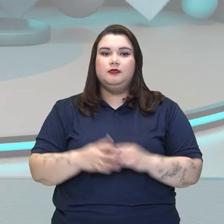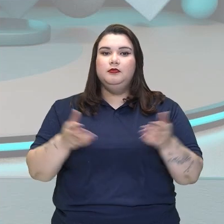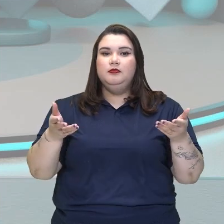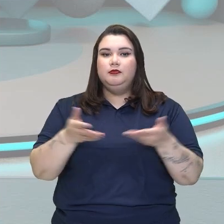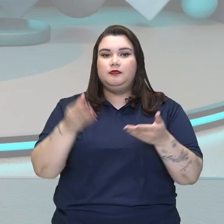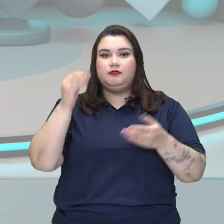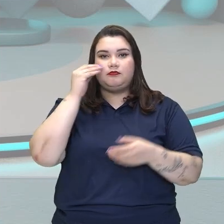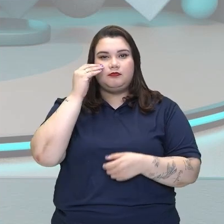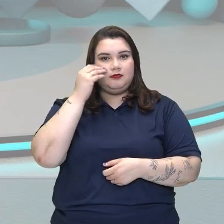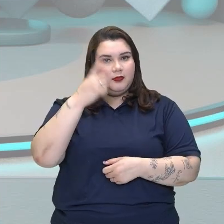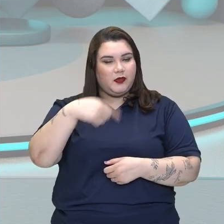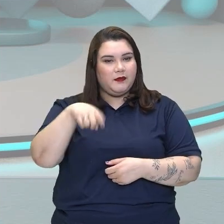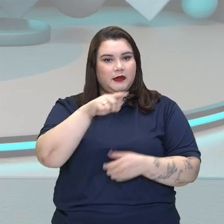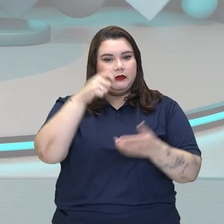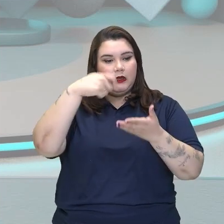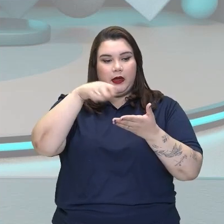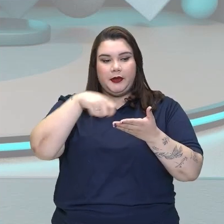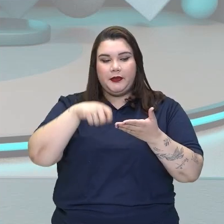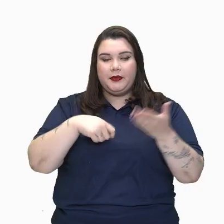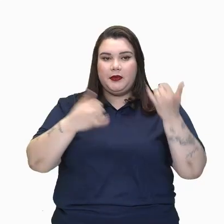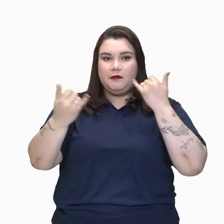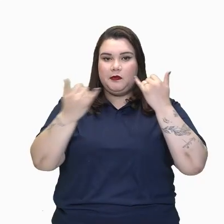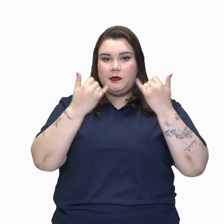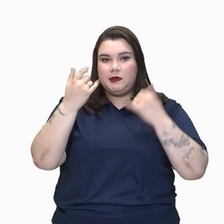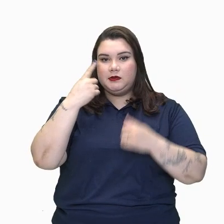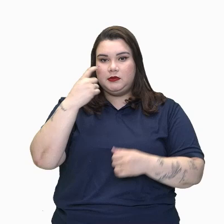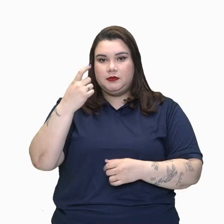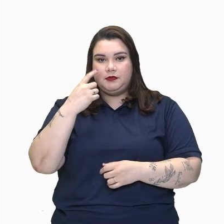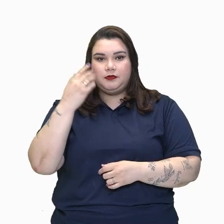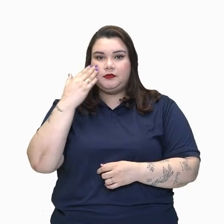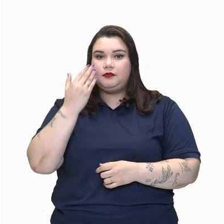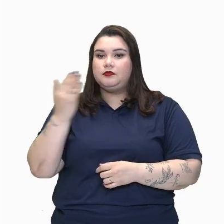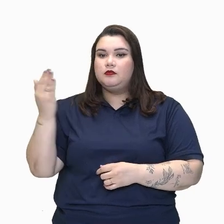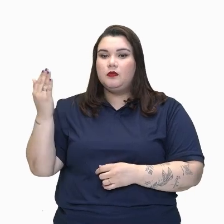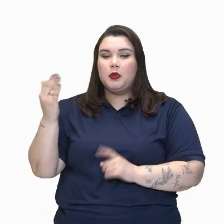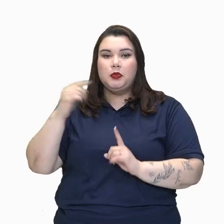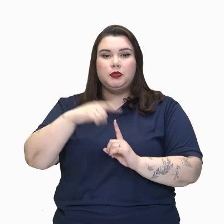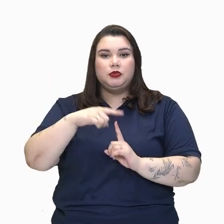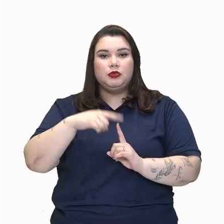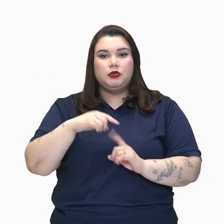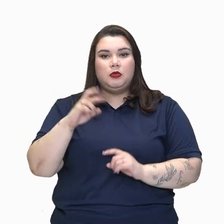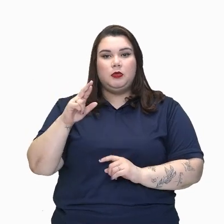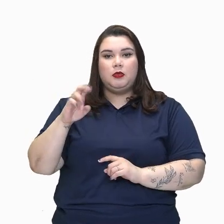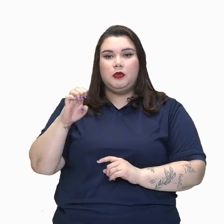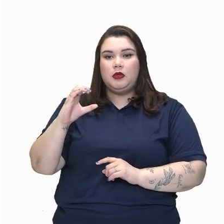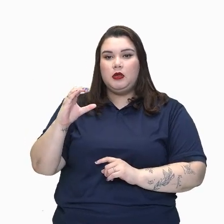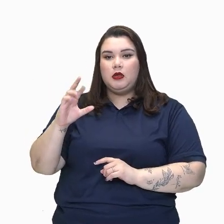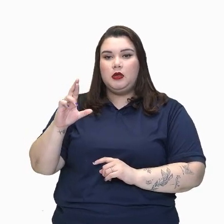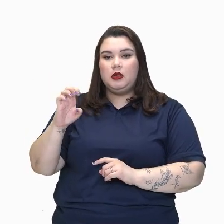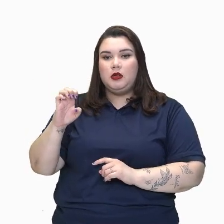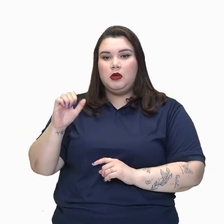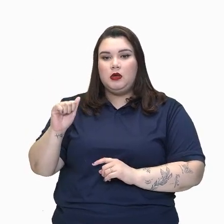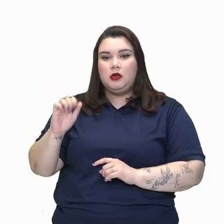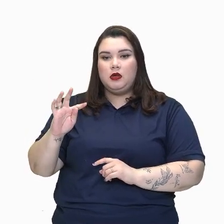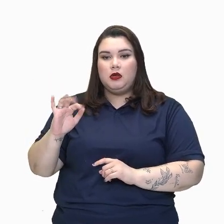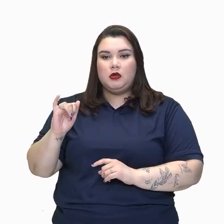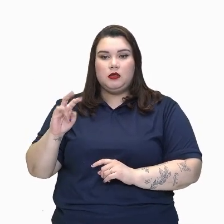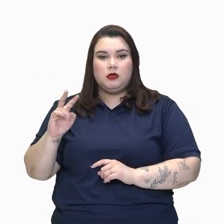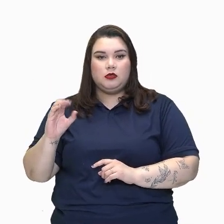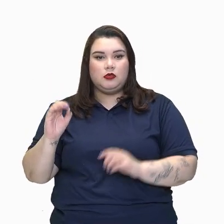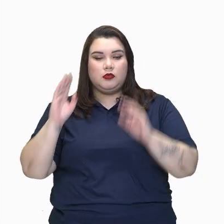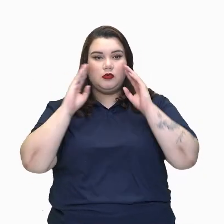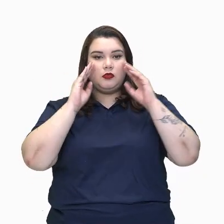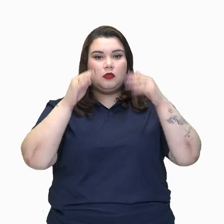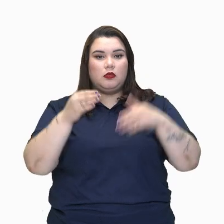anotando aí direitinho, hein? É interessante vocês guardarem isso aí, ó. O arvorismo recreativo, né? Ele se destina ao público